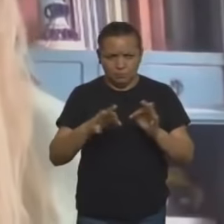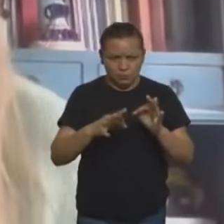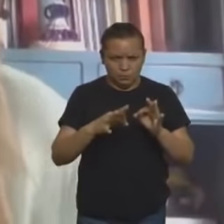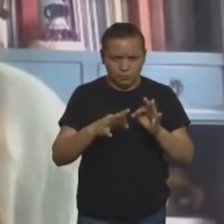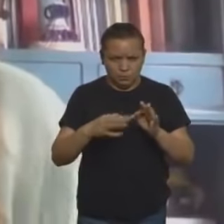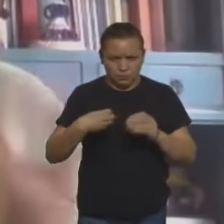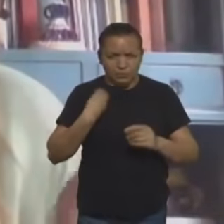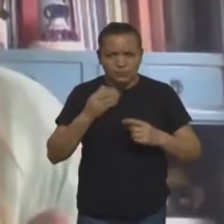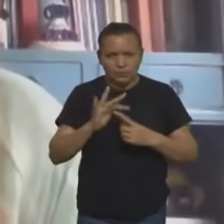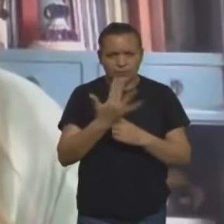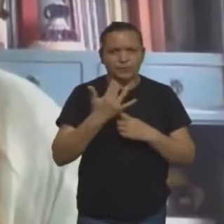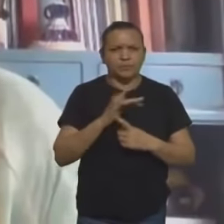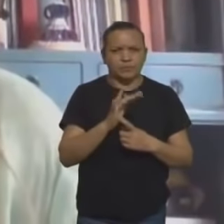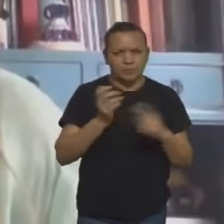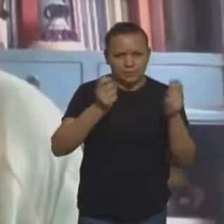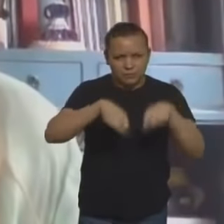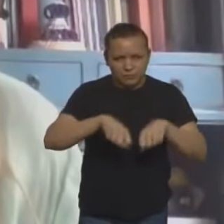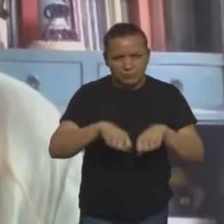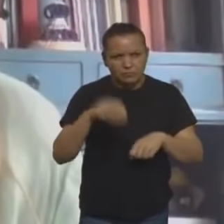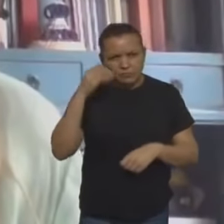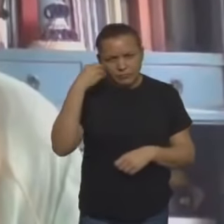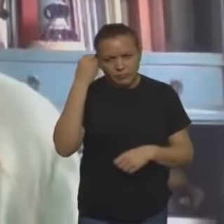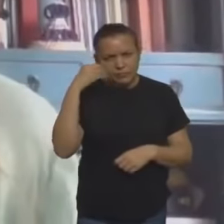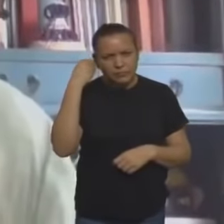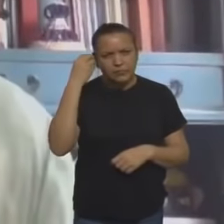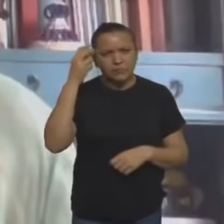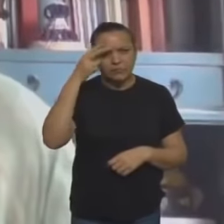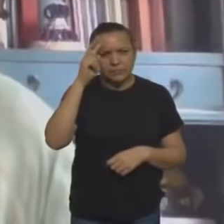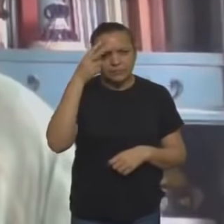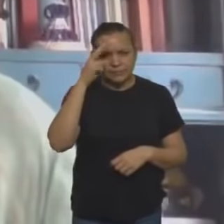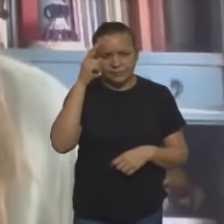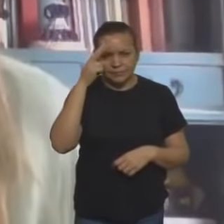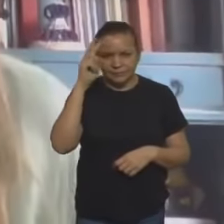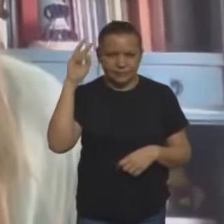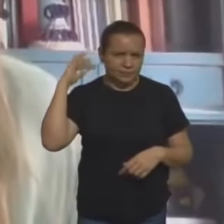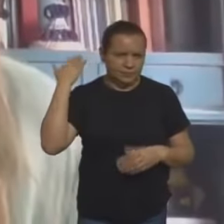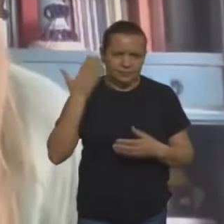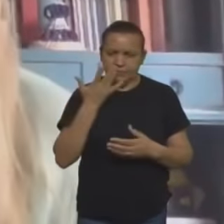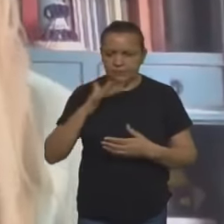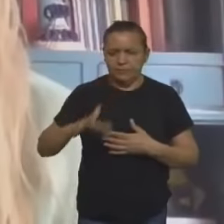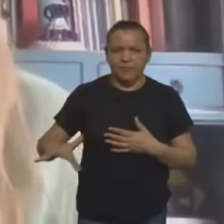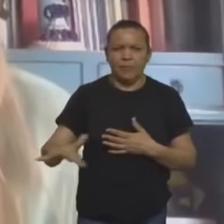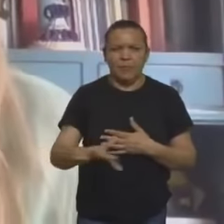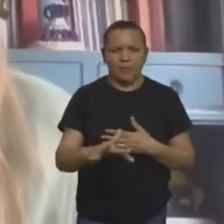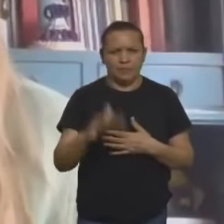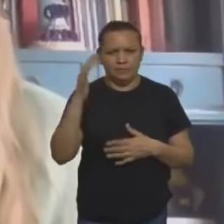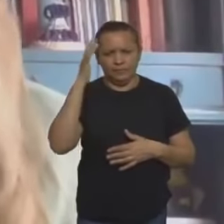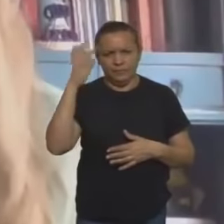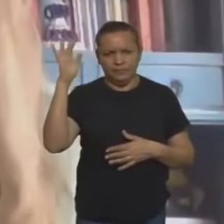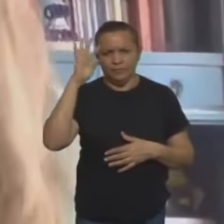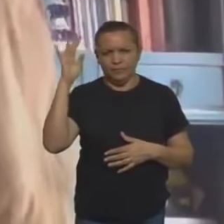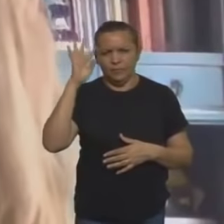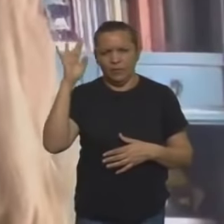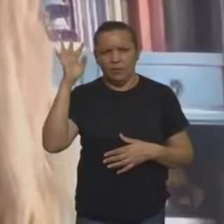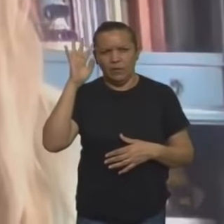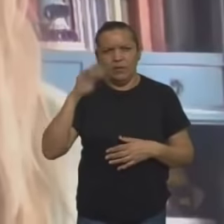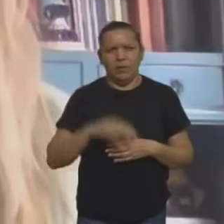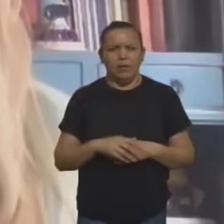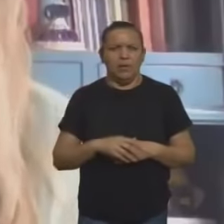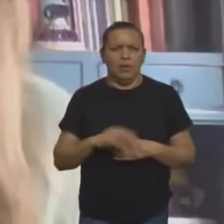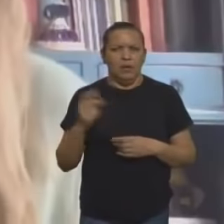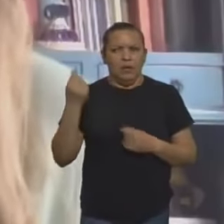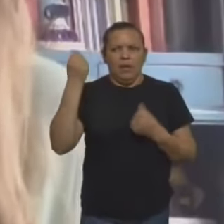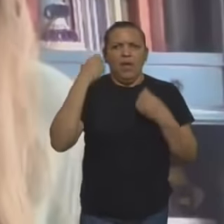insights, e aí tem diversos exemplos, histórias, né? Como eu falei lá atrás, de crianças que tinham sonho em ser ginasta olímpica, mas